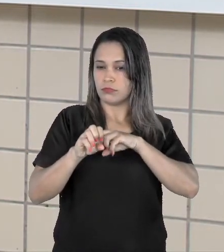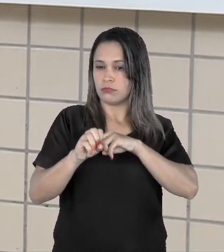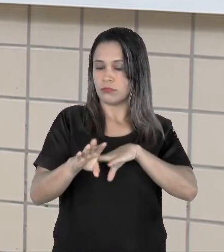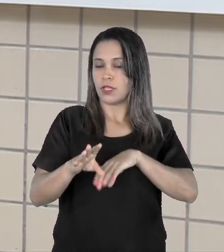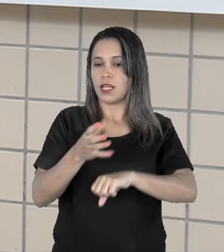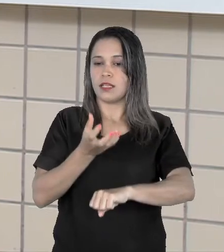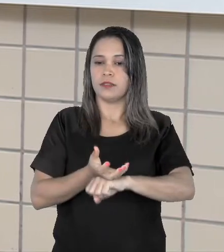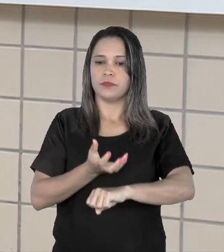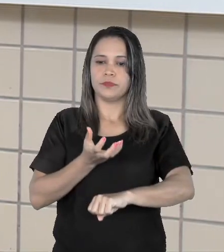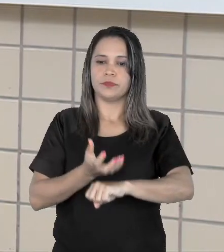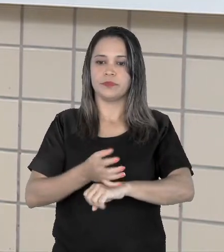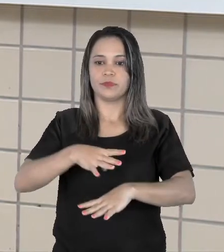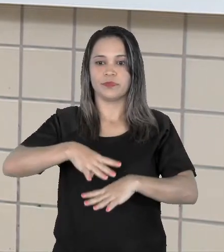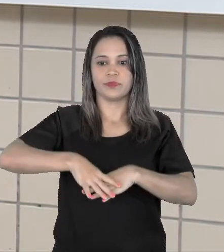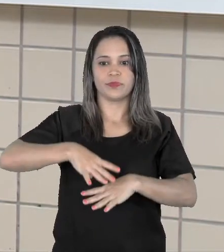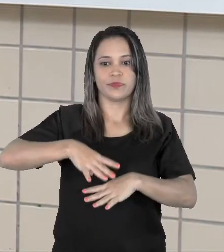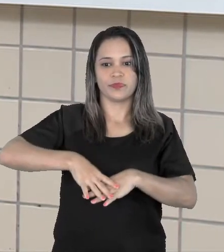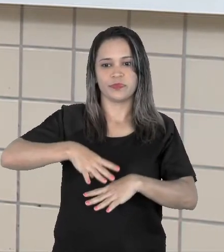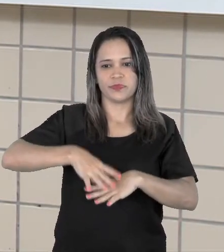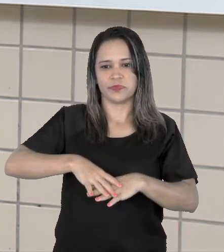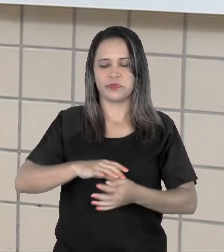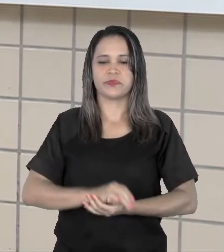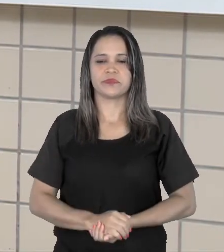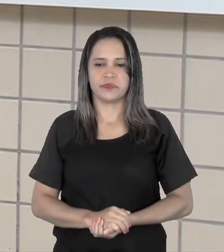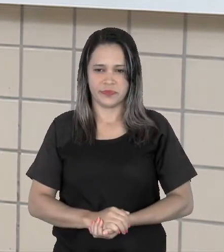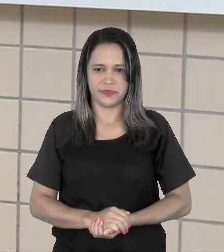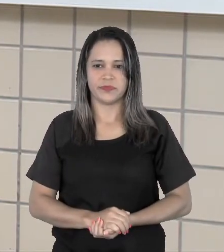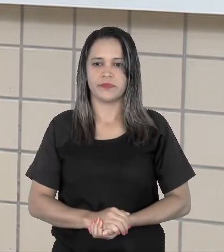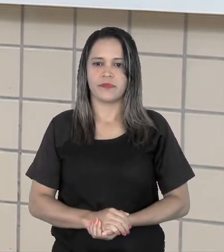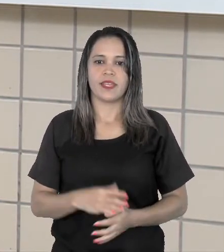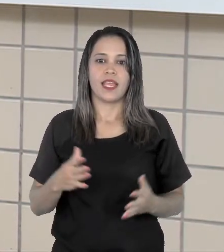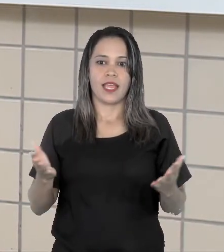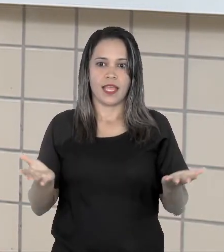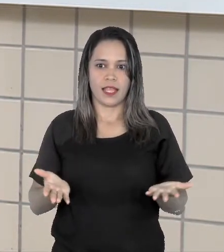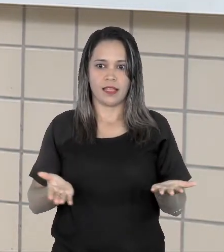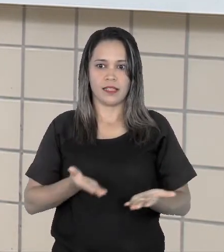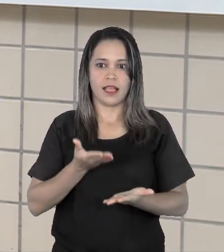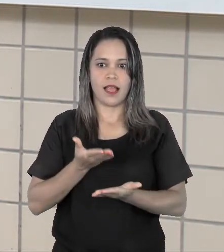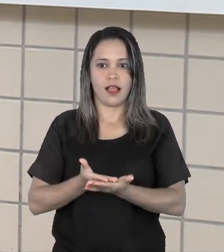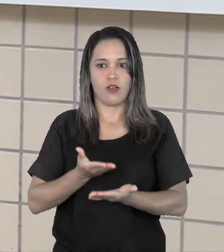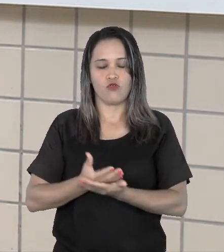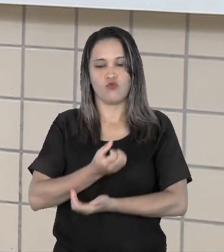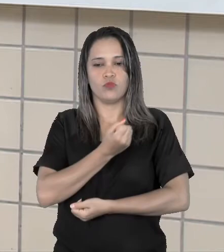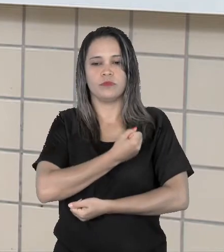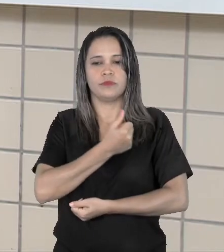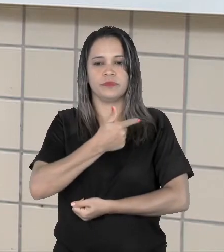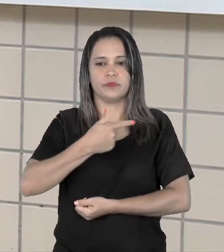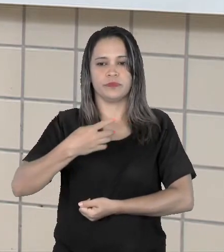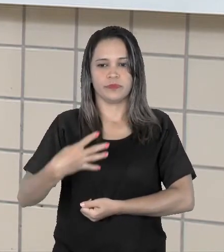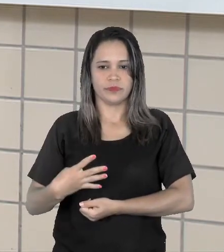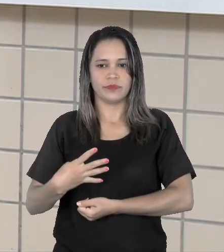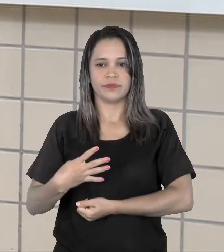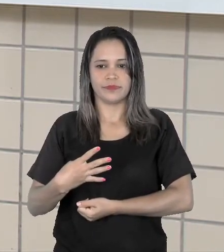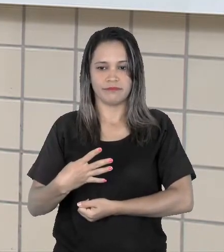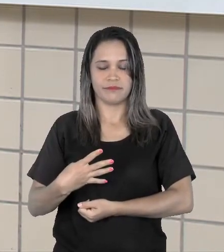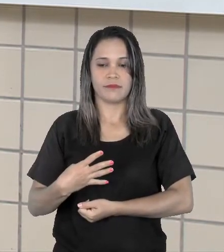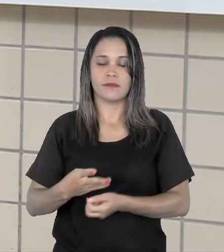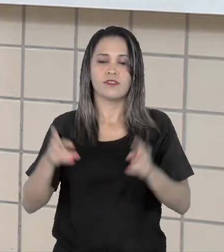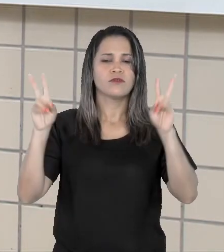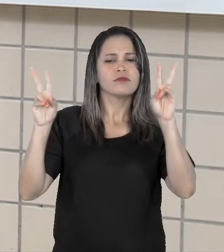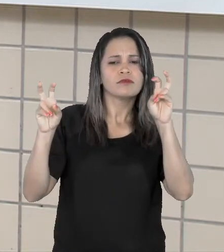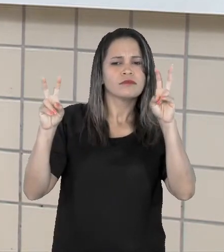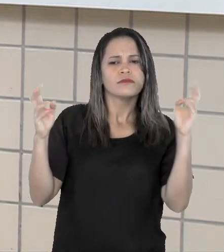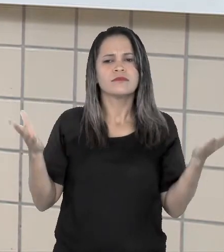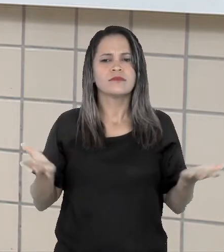componente curricular de matemática. E essa é a nossa aula de número 24. E o assunto de